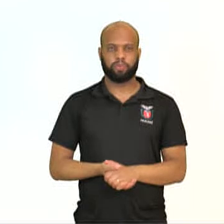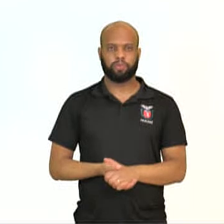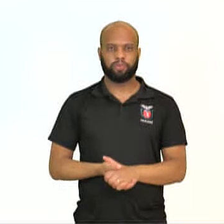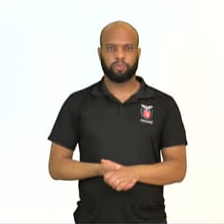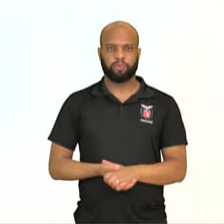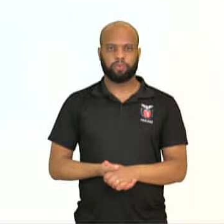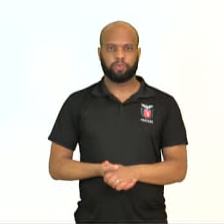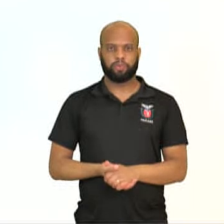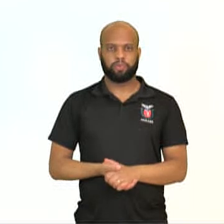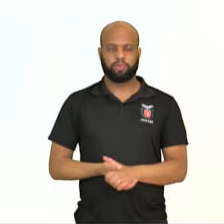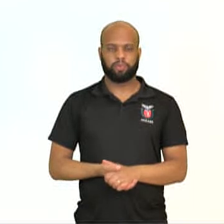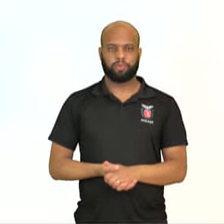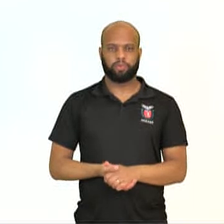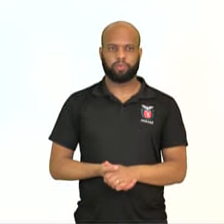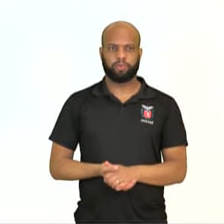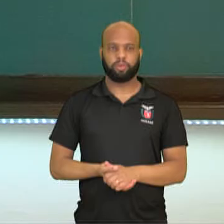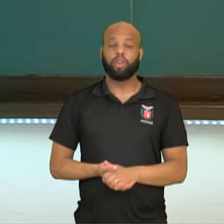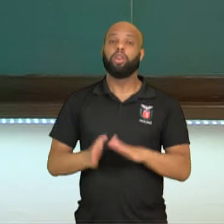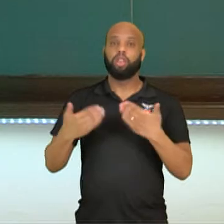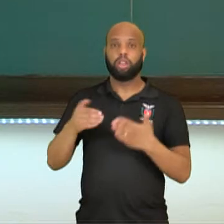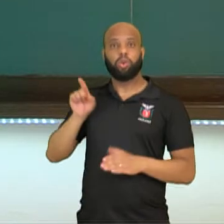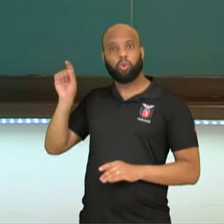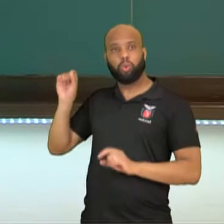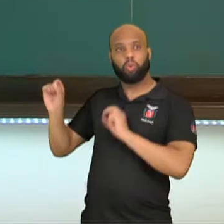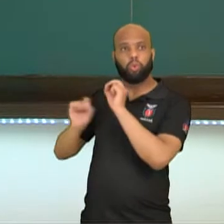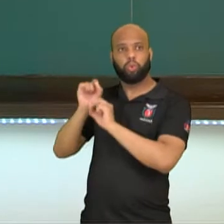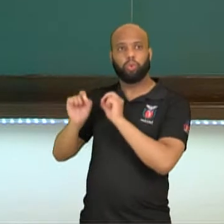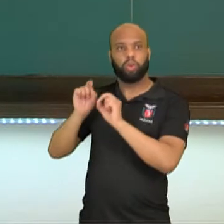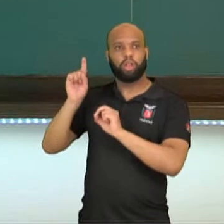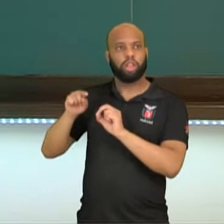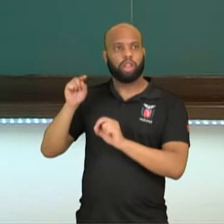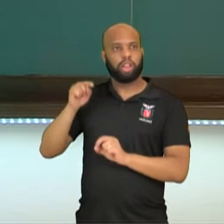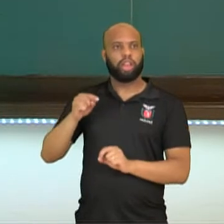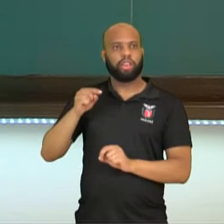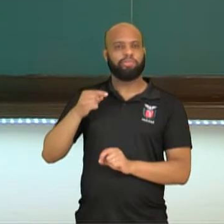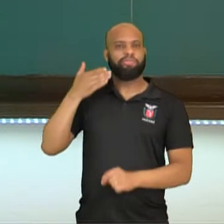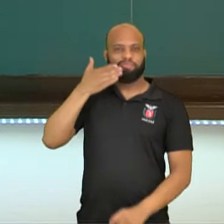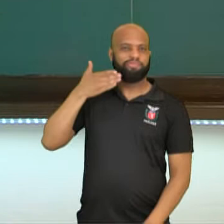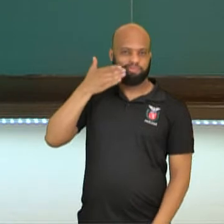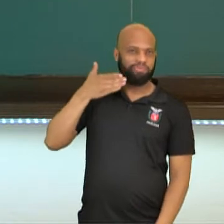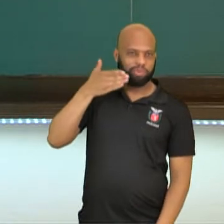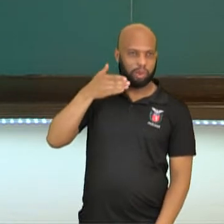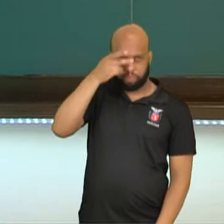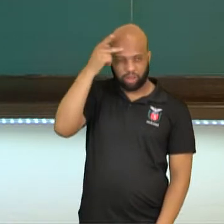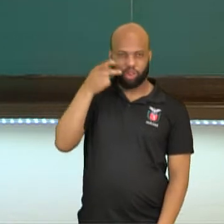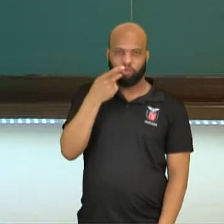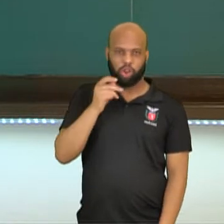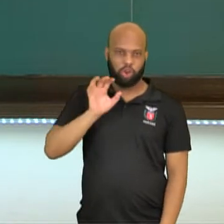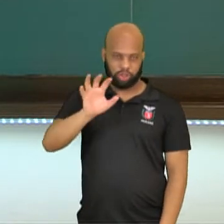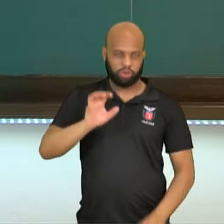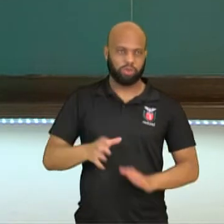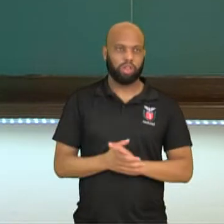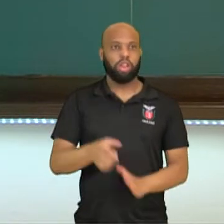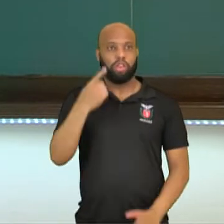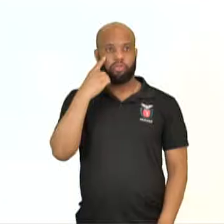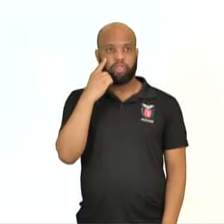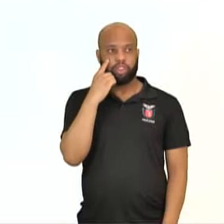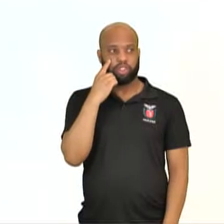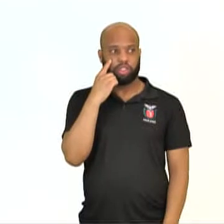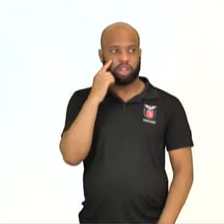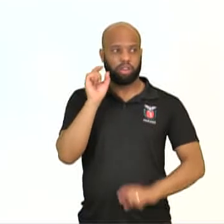não haber sido en el passado. Aqui um discurso del Marquês de Sade. Observem as palavras masculinas,